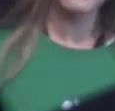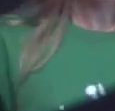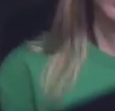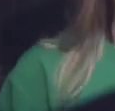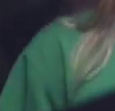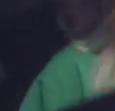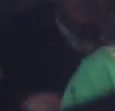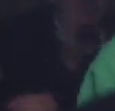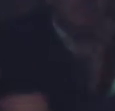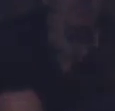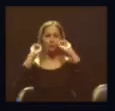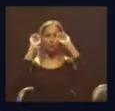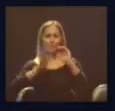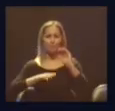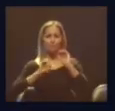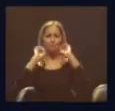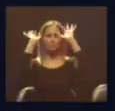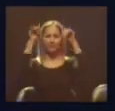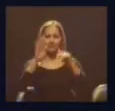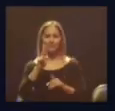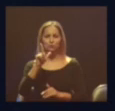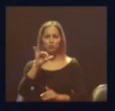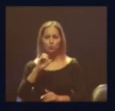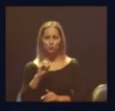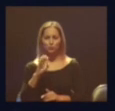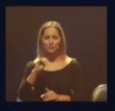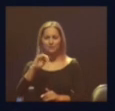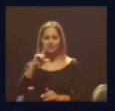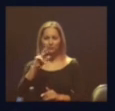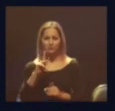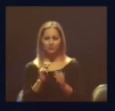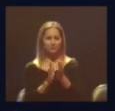No basquetebol, Júlio Silva.